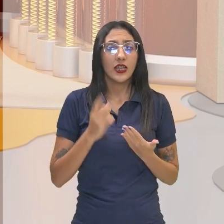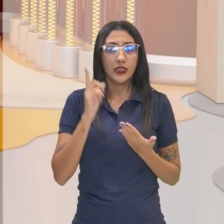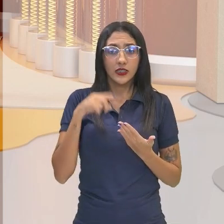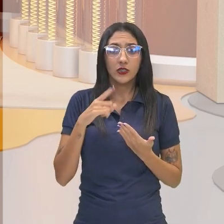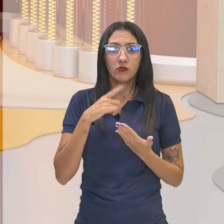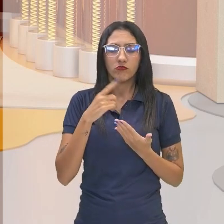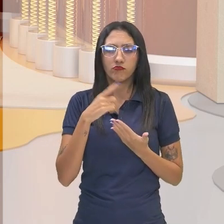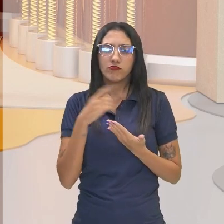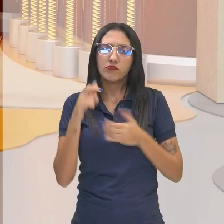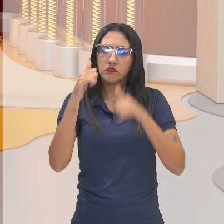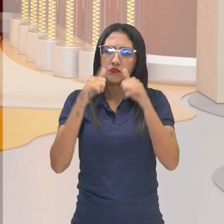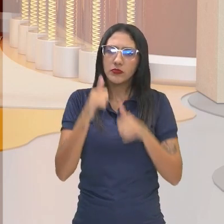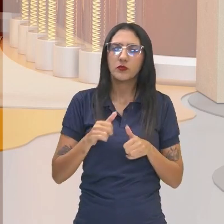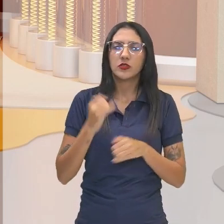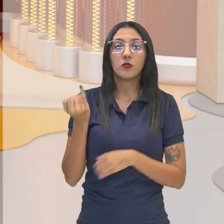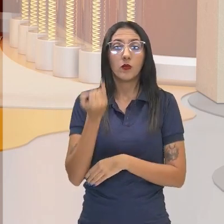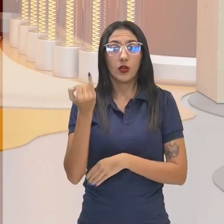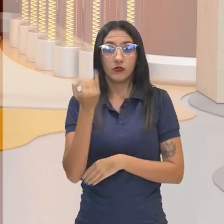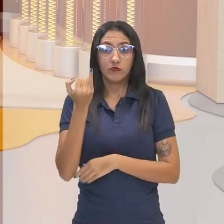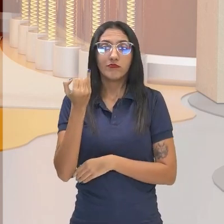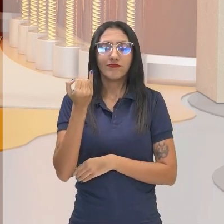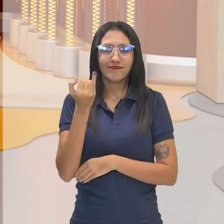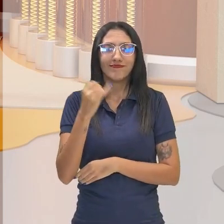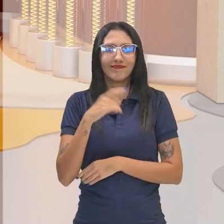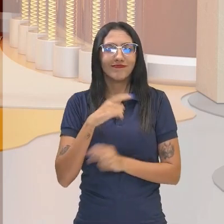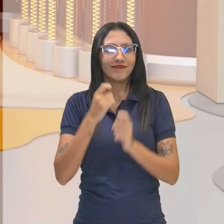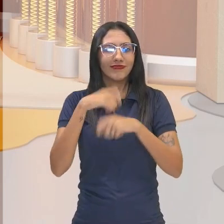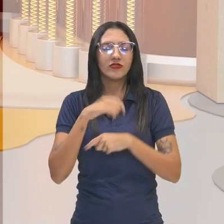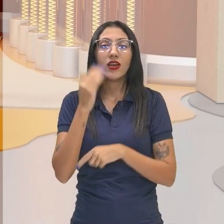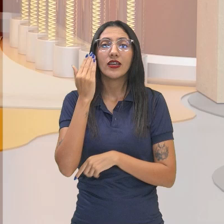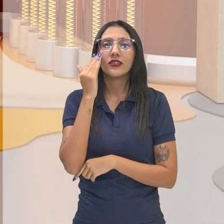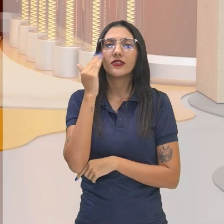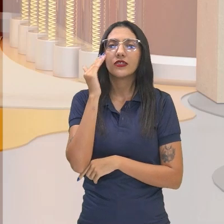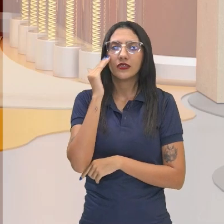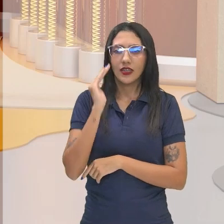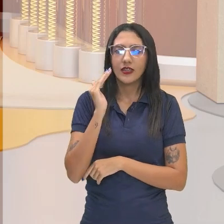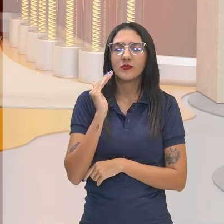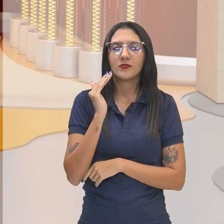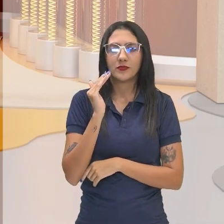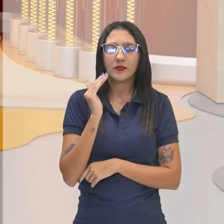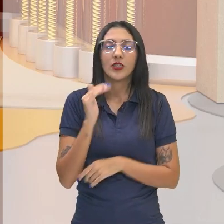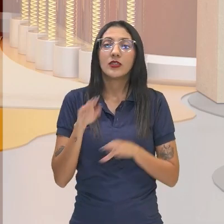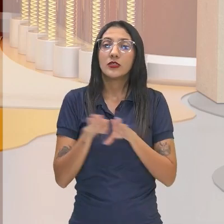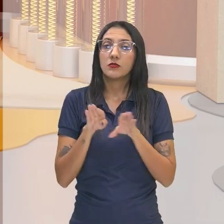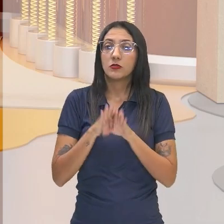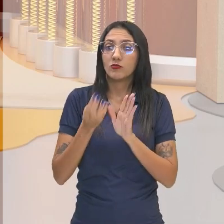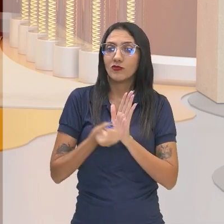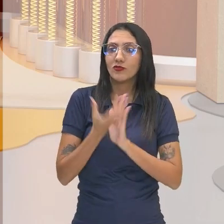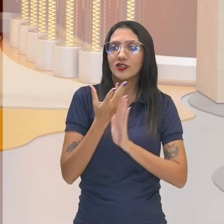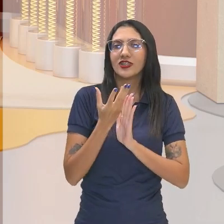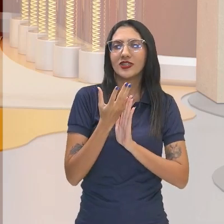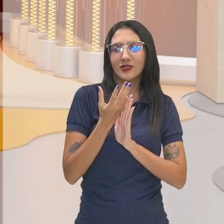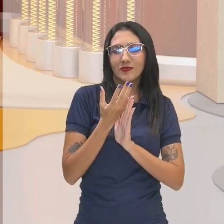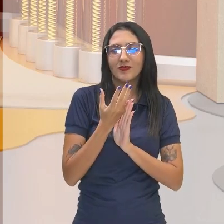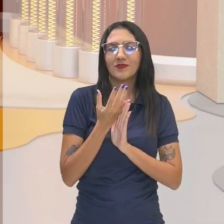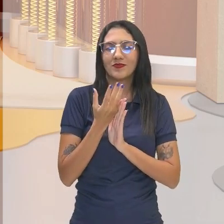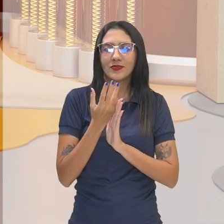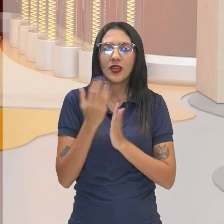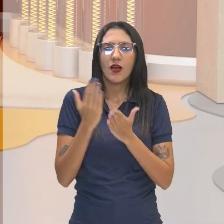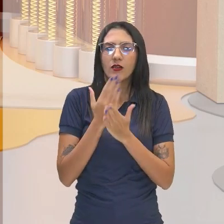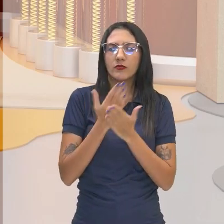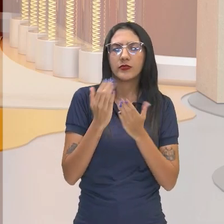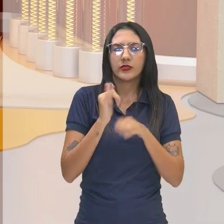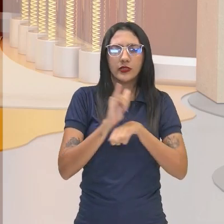importante, né, para o caminhar da humanidade e a construção, né, dos elementos que cercam a